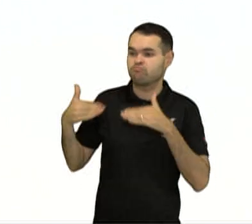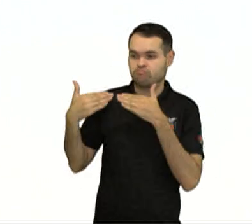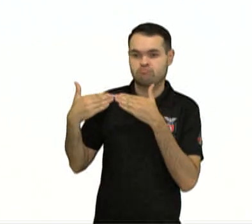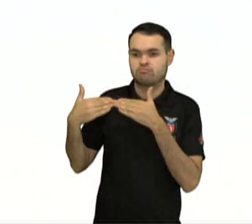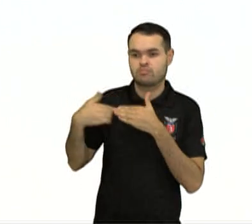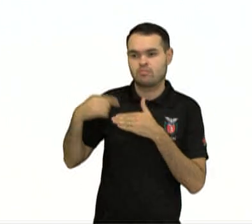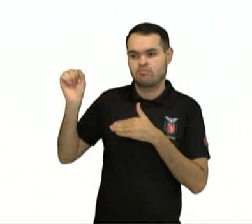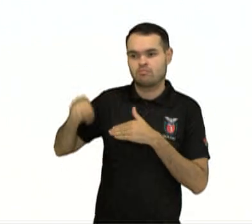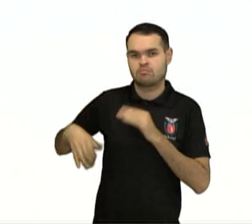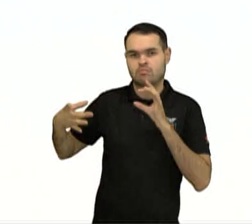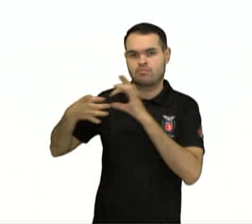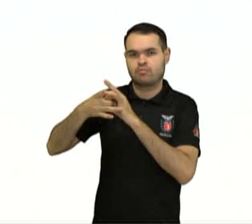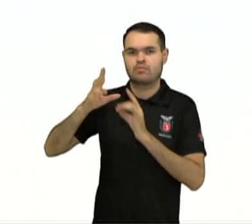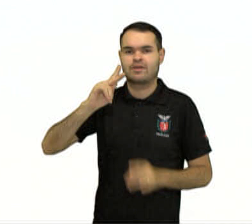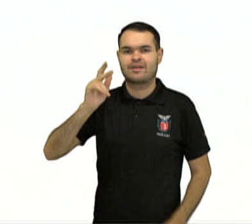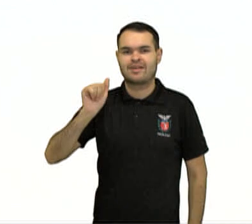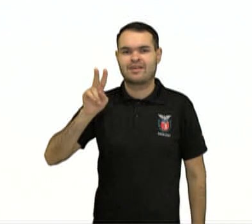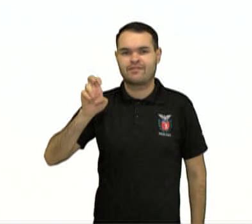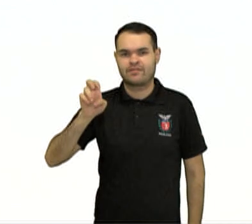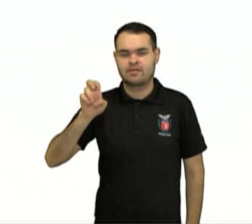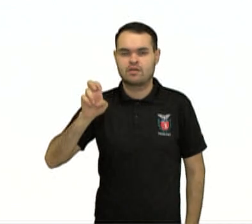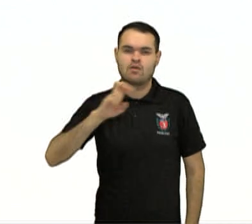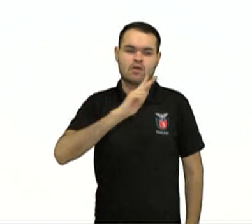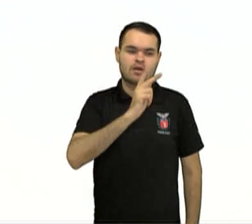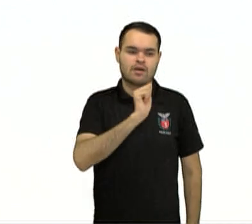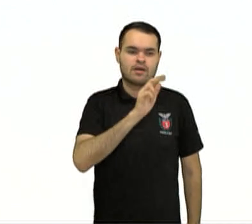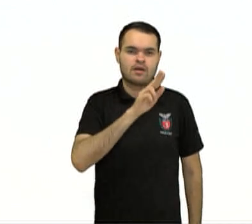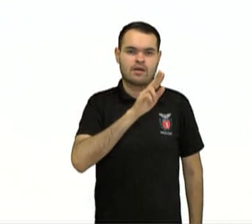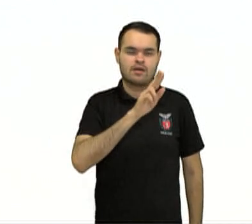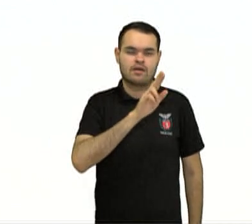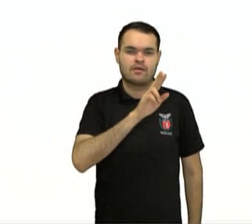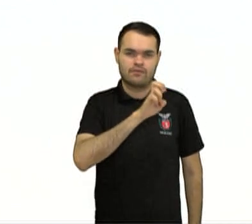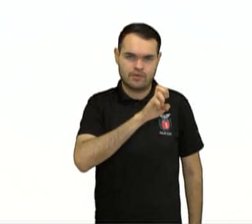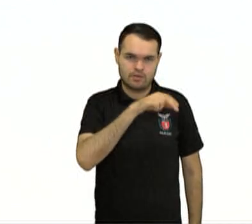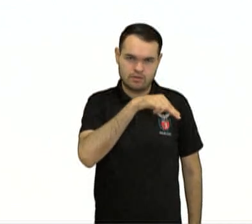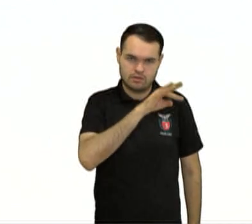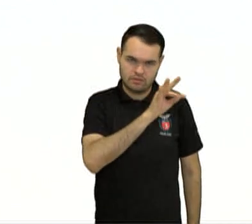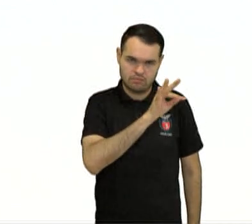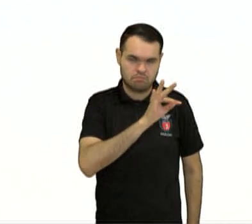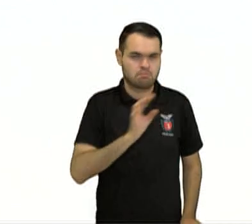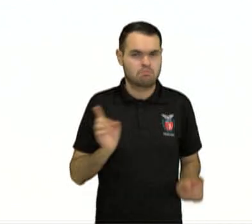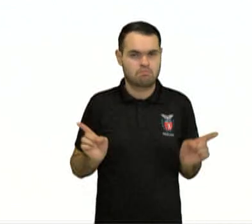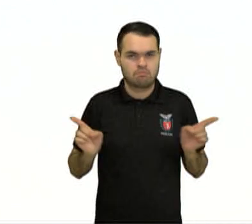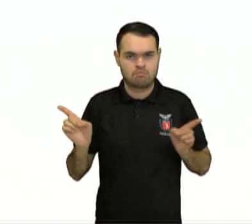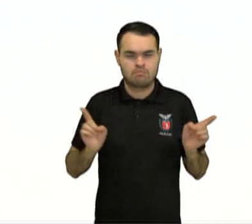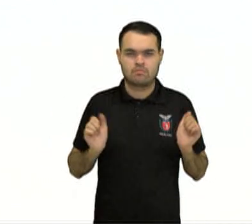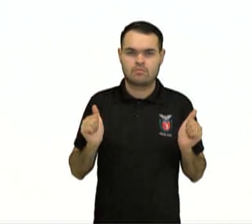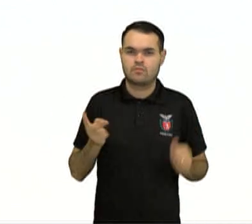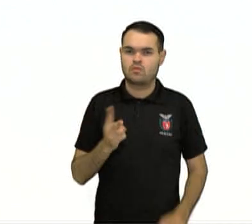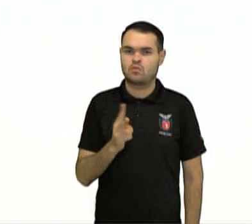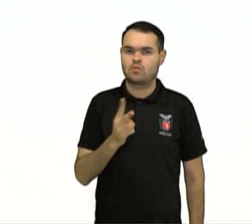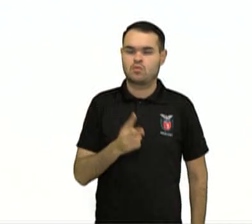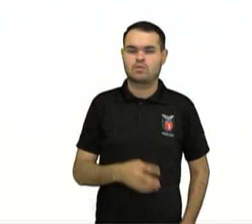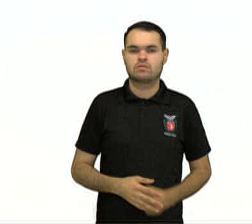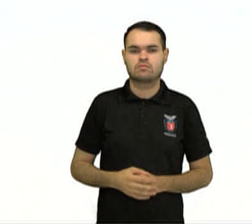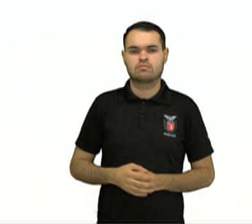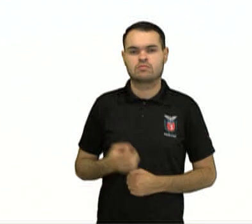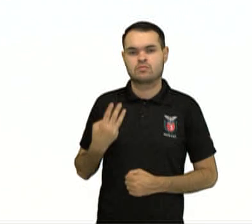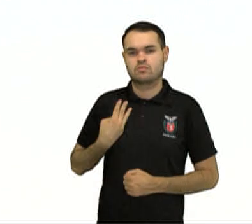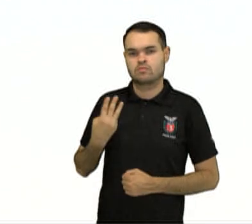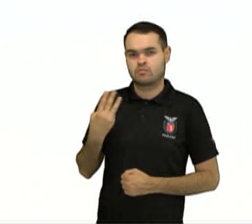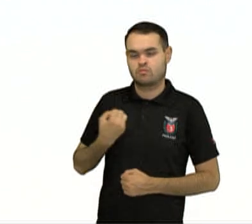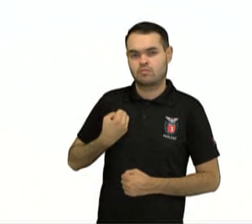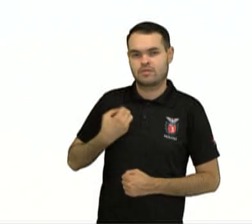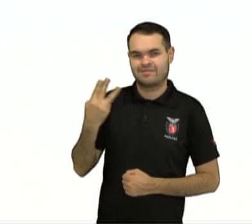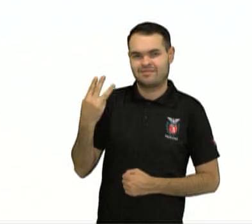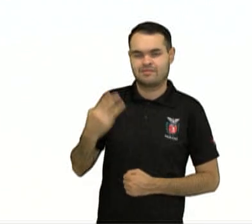que ser com have, independente se é afirmativo ou não. And 3. What touristic spots from Foz do Iguaçu have